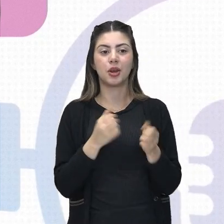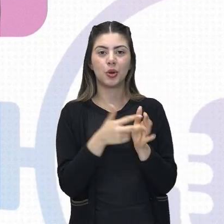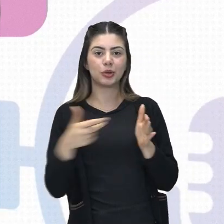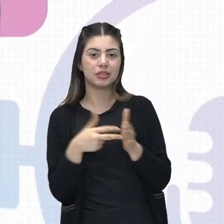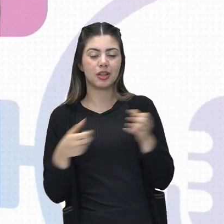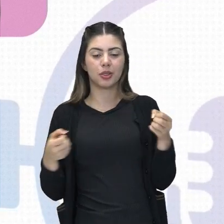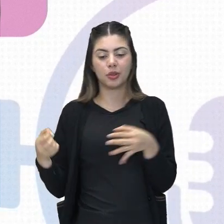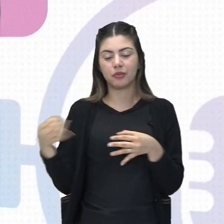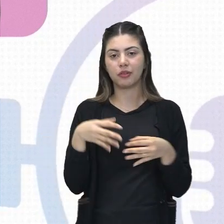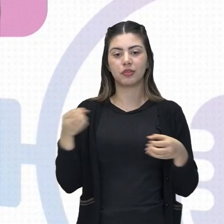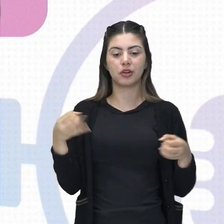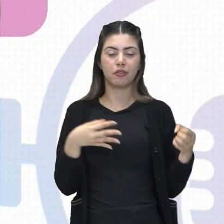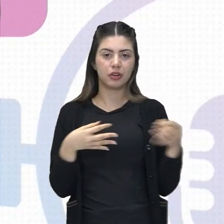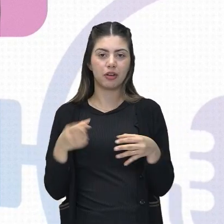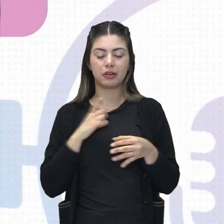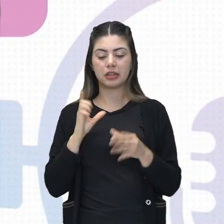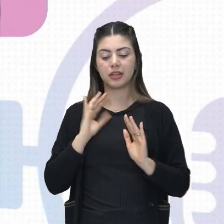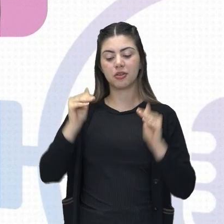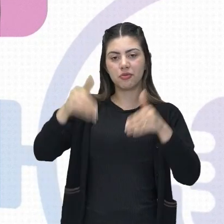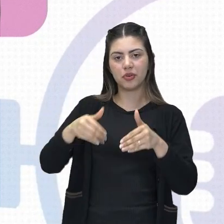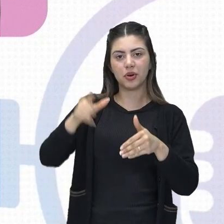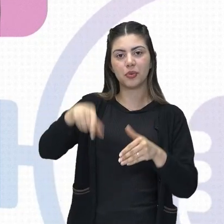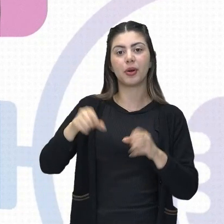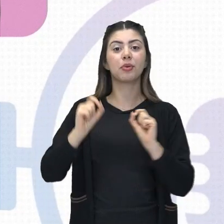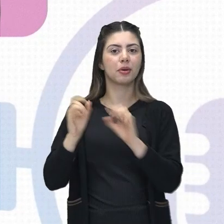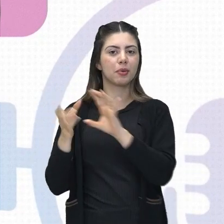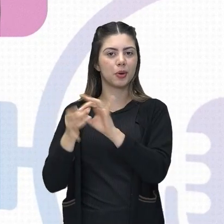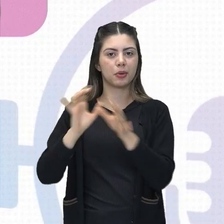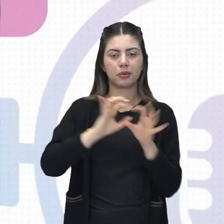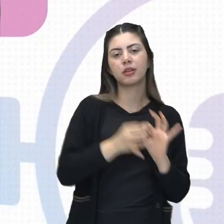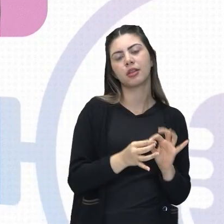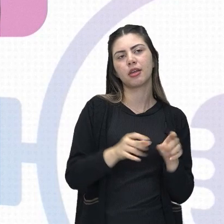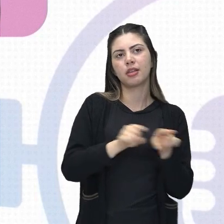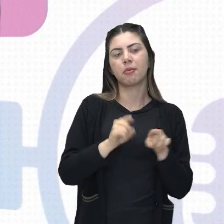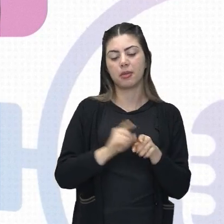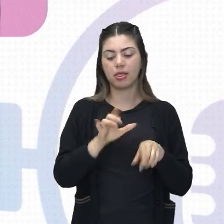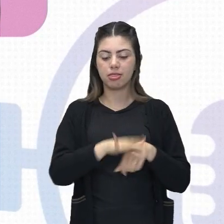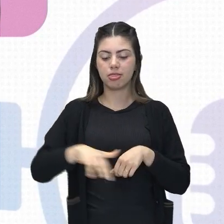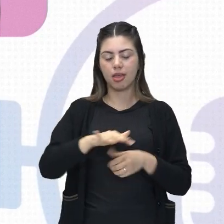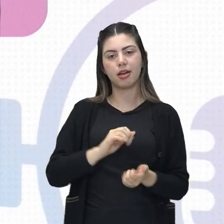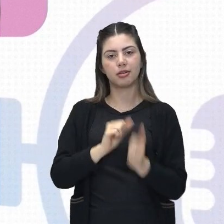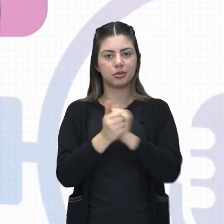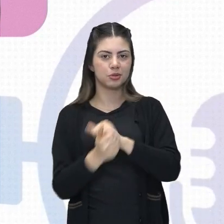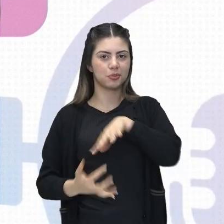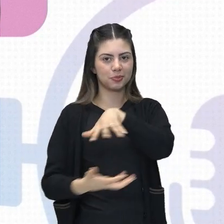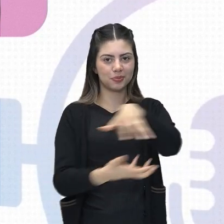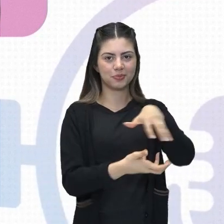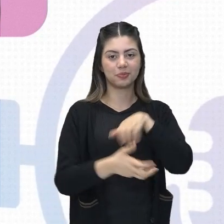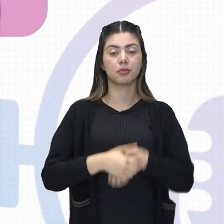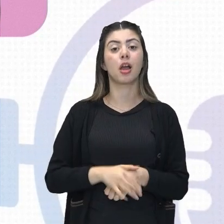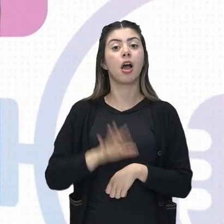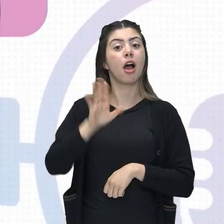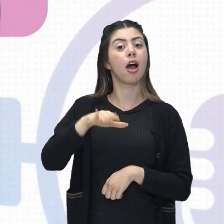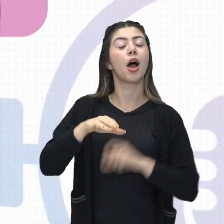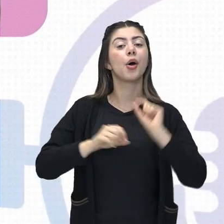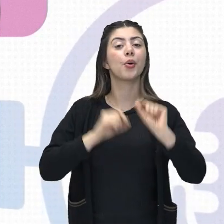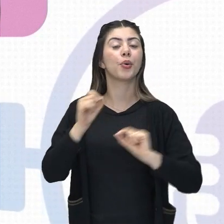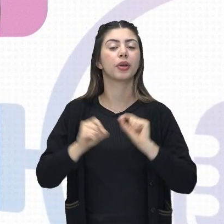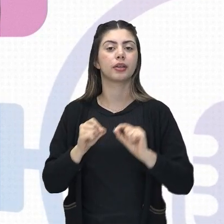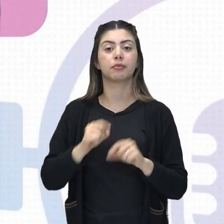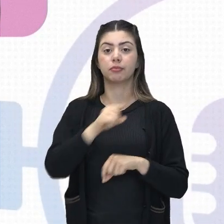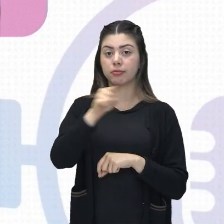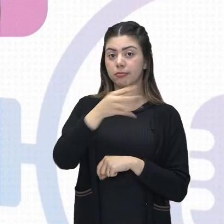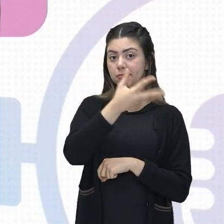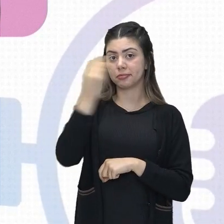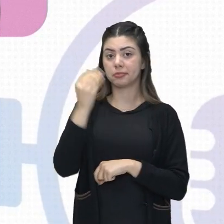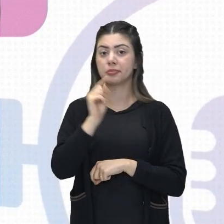as Olimpíadas e outros acontecimentos importantes do mundo do esporte. E olha só, não se esqueça